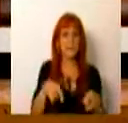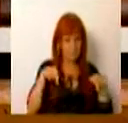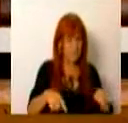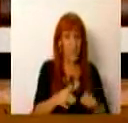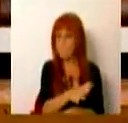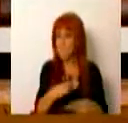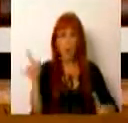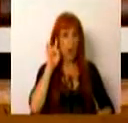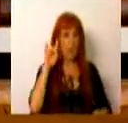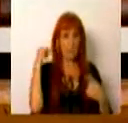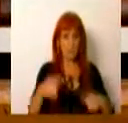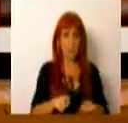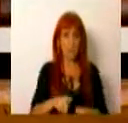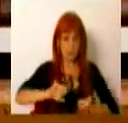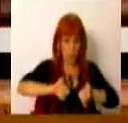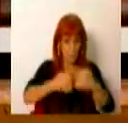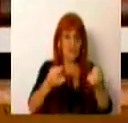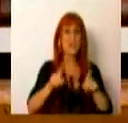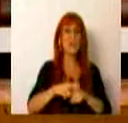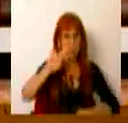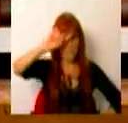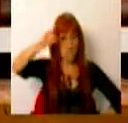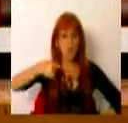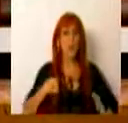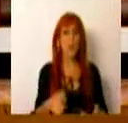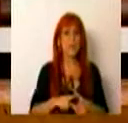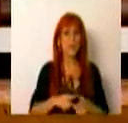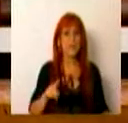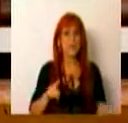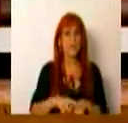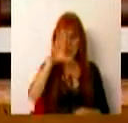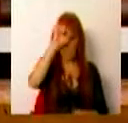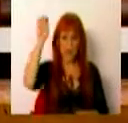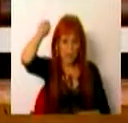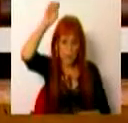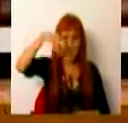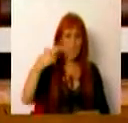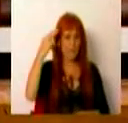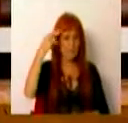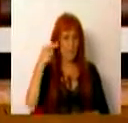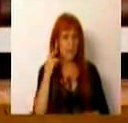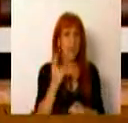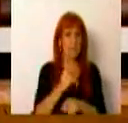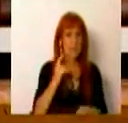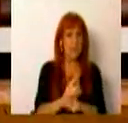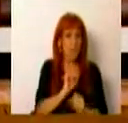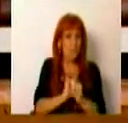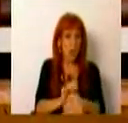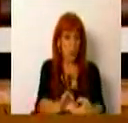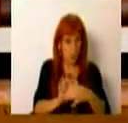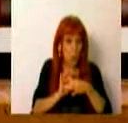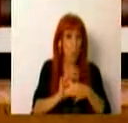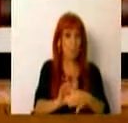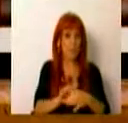seja da maior importância que os partidos também saibam estar unidos e que o Governo da República e o da Madeira mantenham a sua